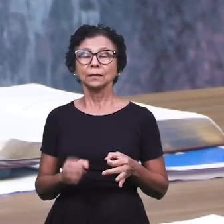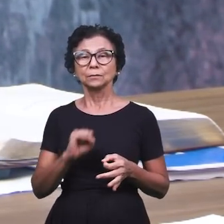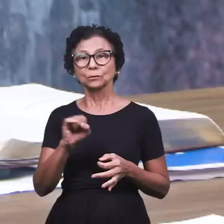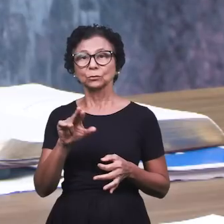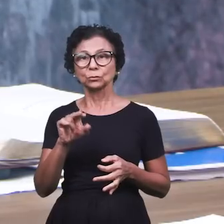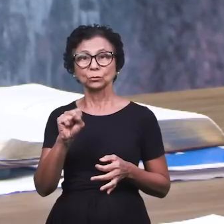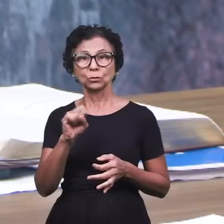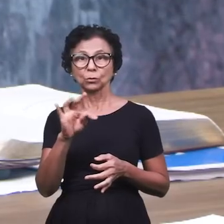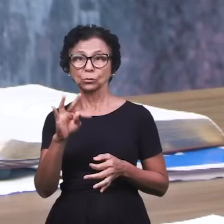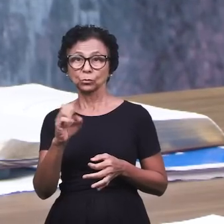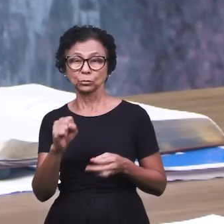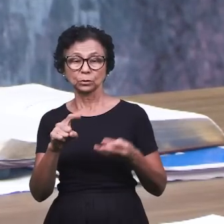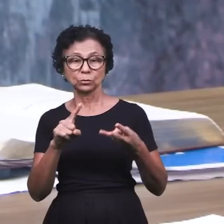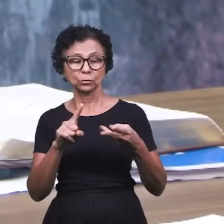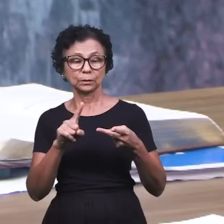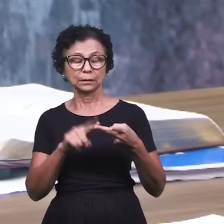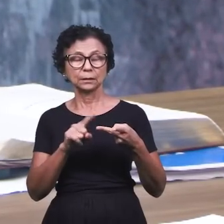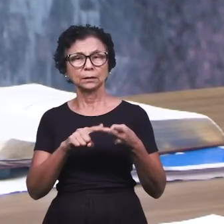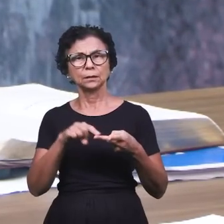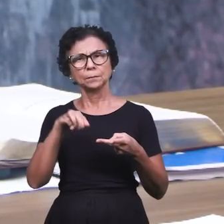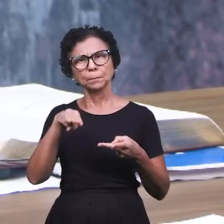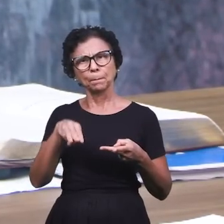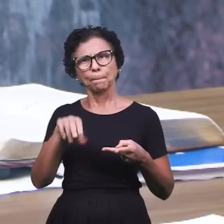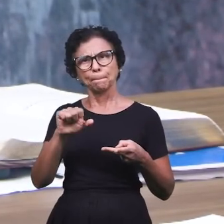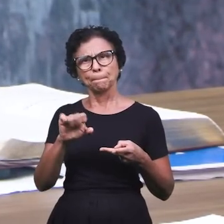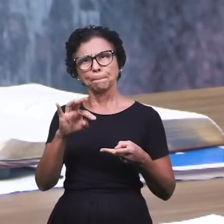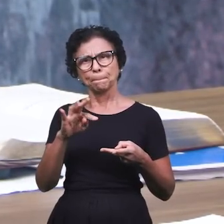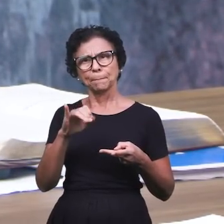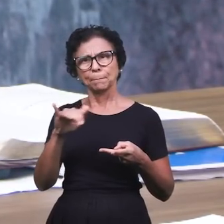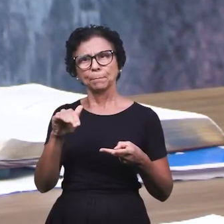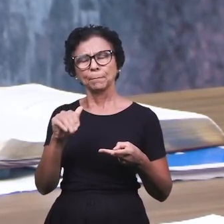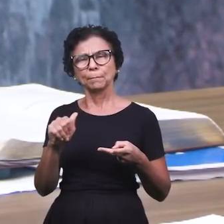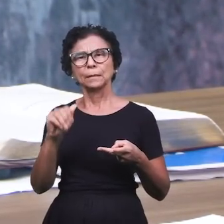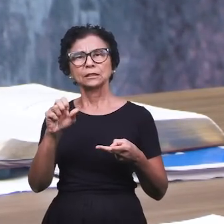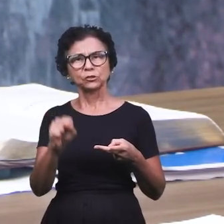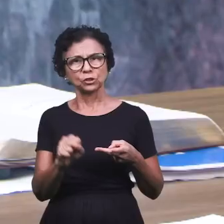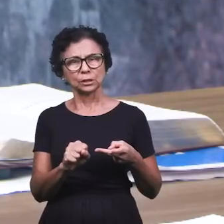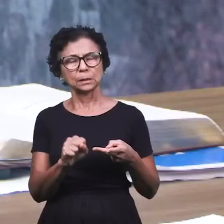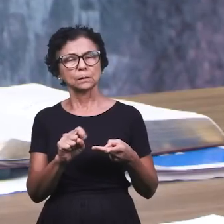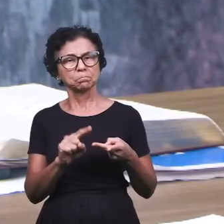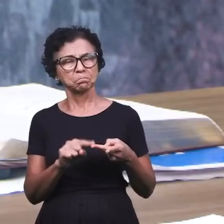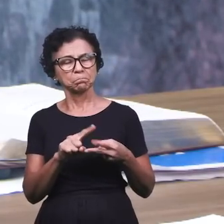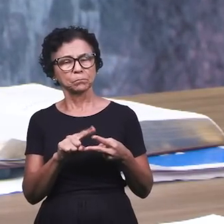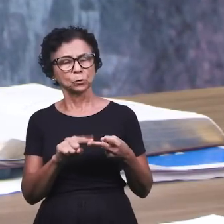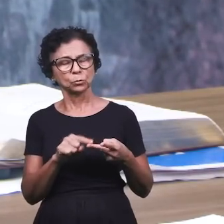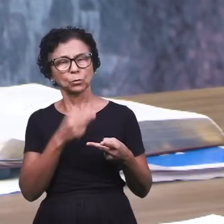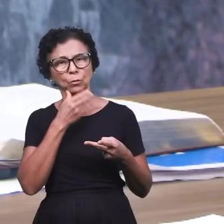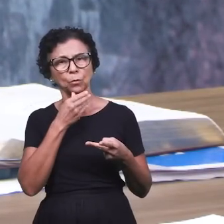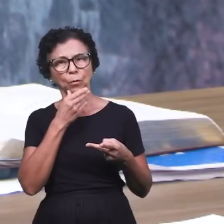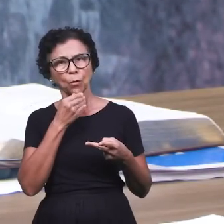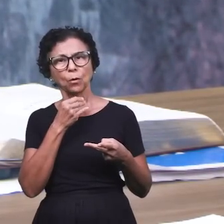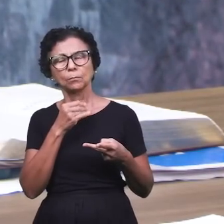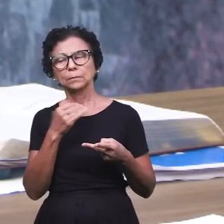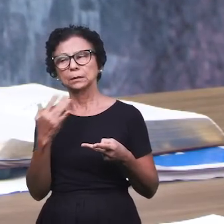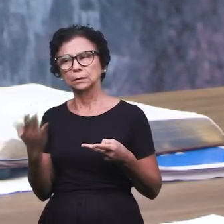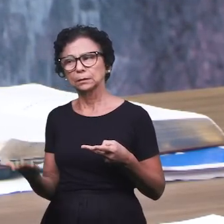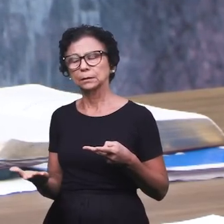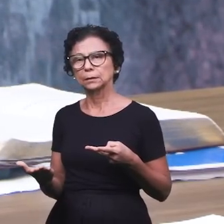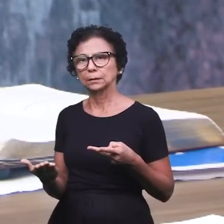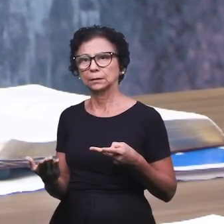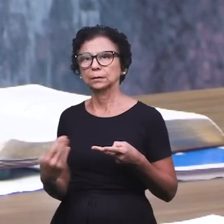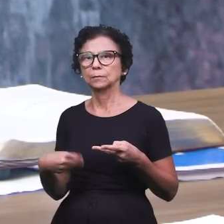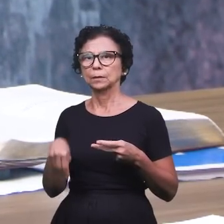igreja. E Matias. E ali houve uma definição dada pelo Senhor que colocou Matias também nesse